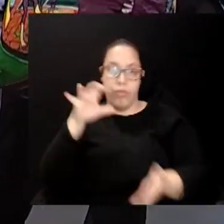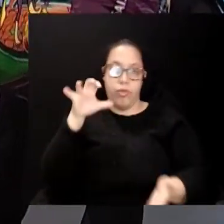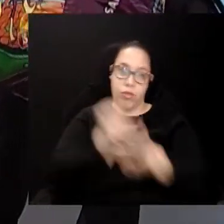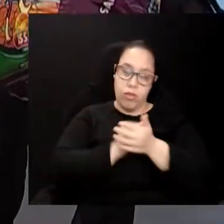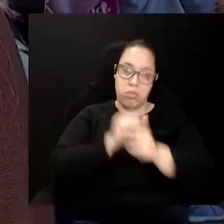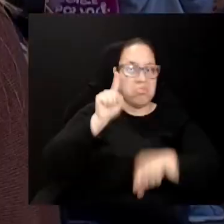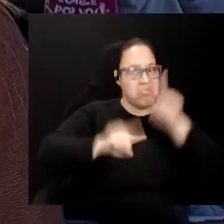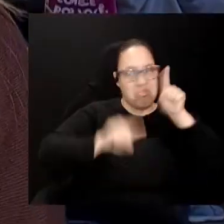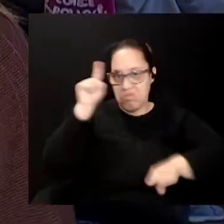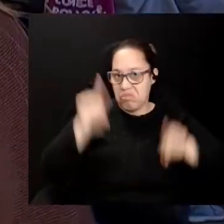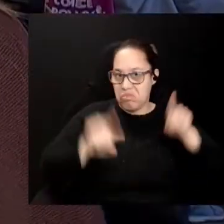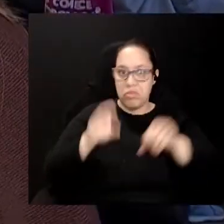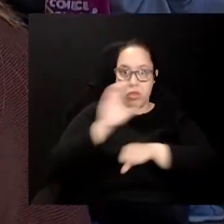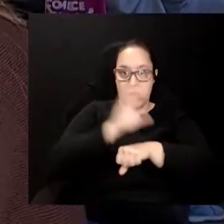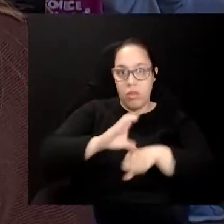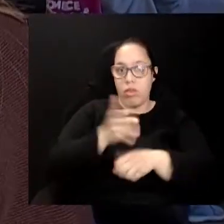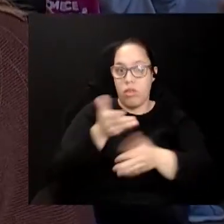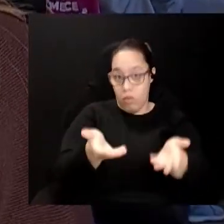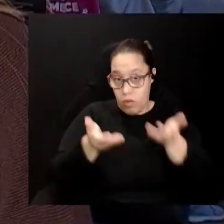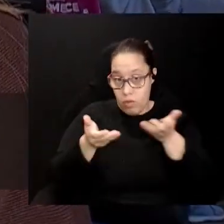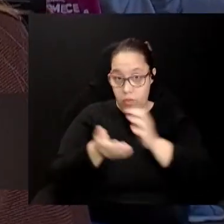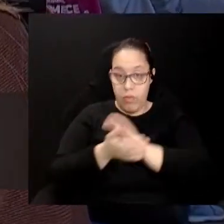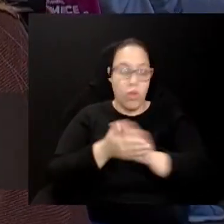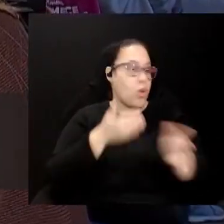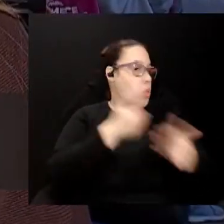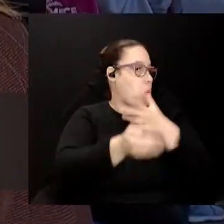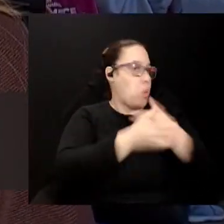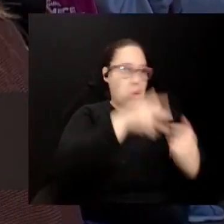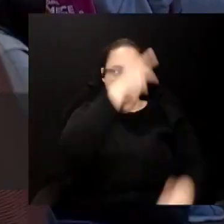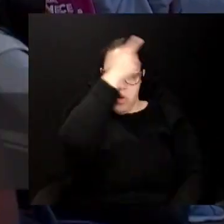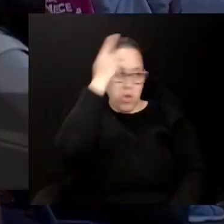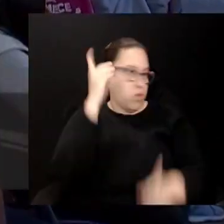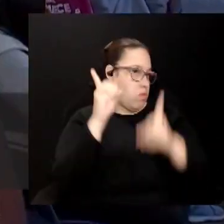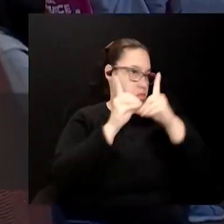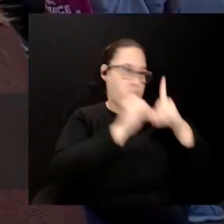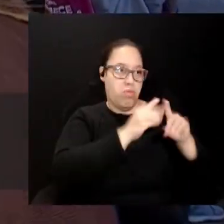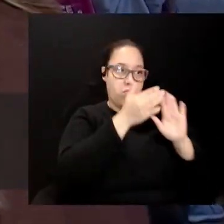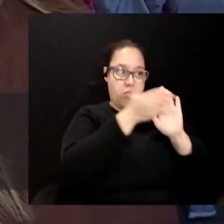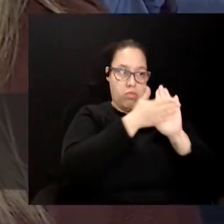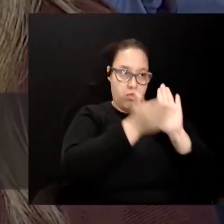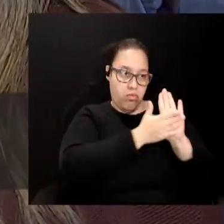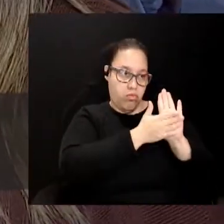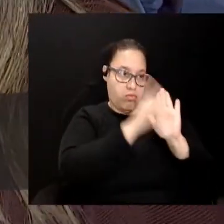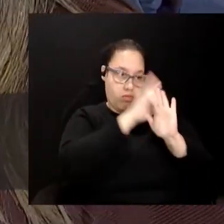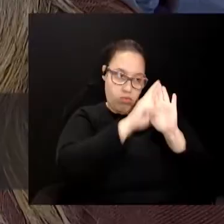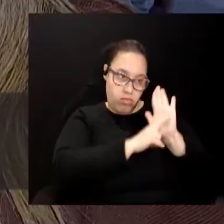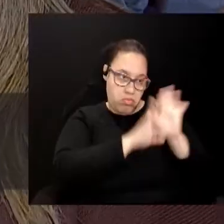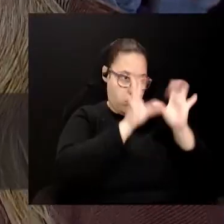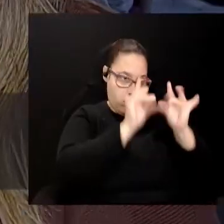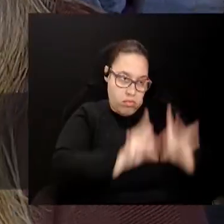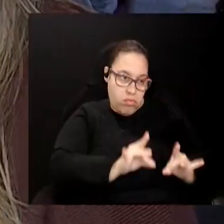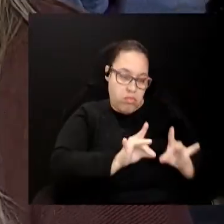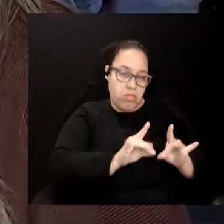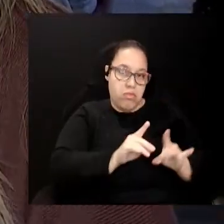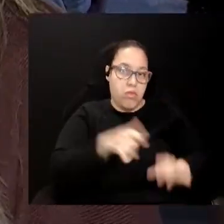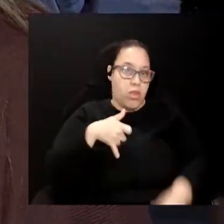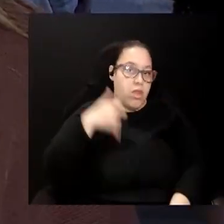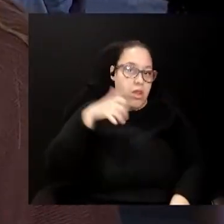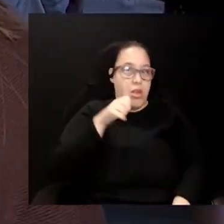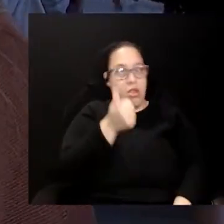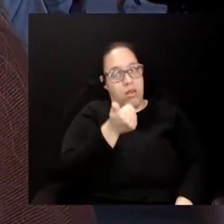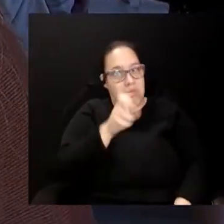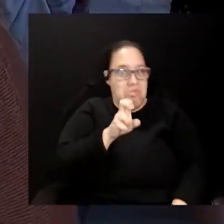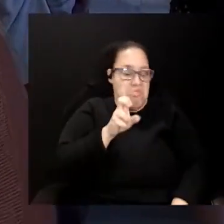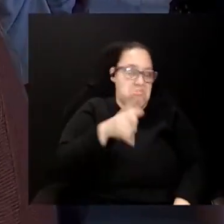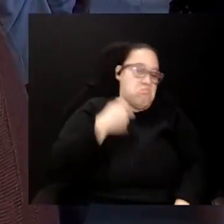curso escolhido. Qualquer pessoa que atenda os requisitos do curso em específico, né? Tem curso que a idade mínima é 15, tem curso que é 16, tem curso